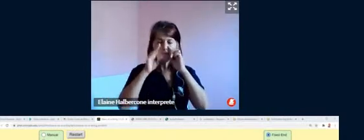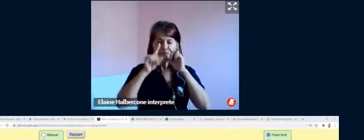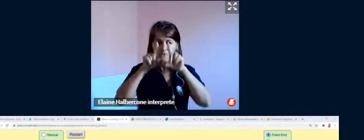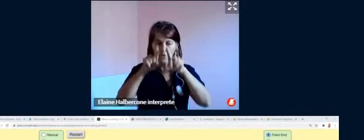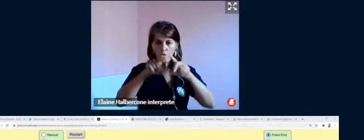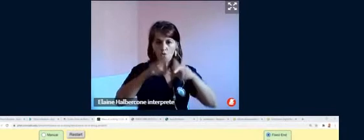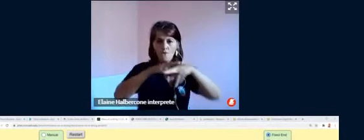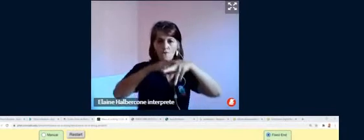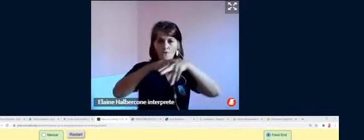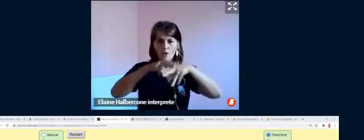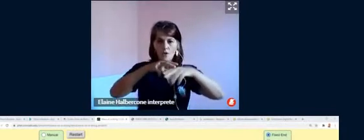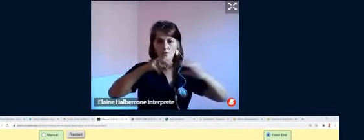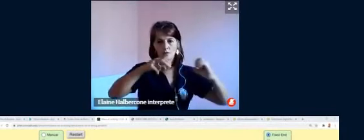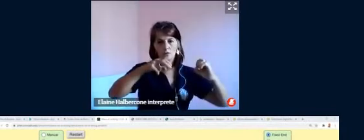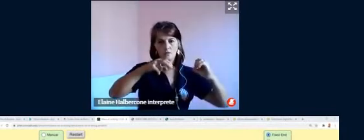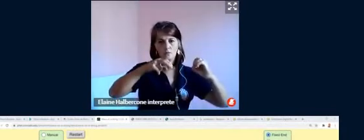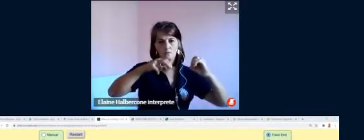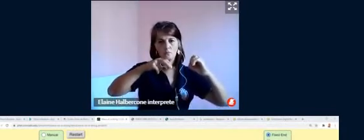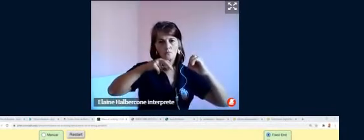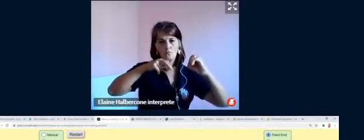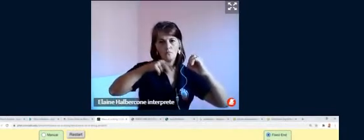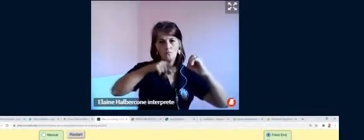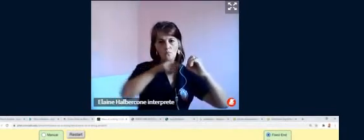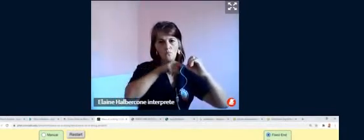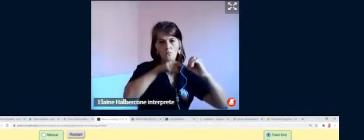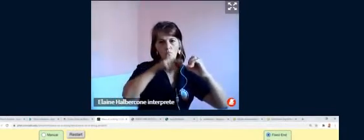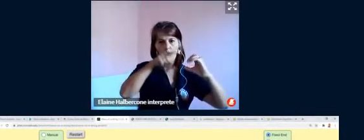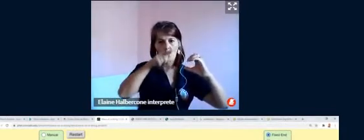vou continuar com a simulação.